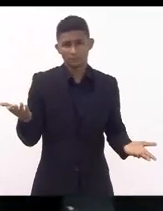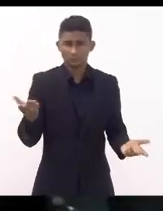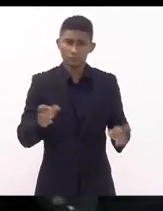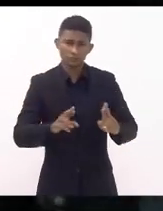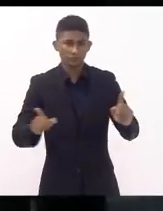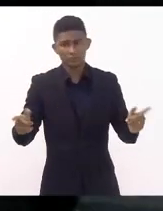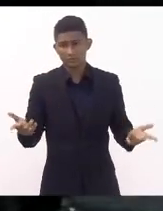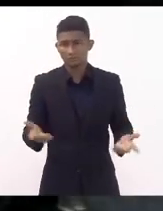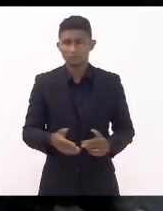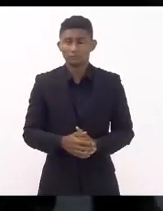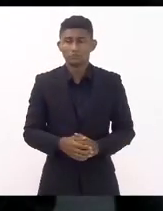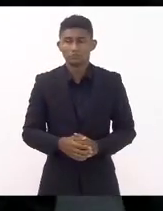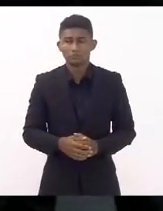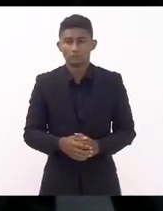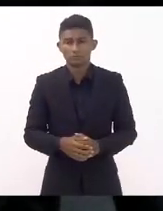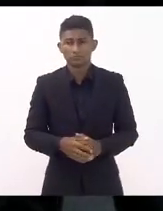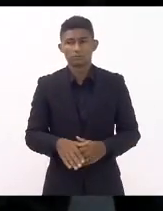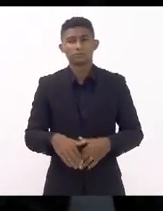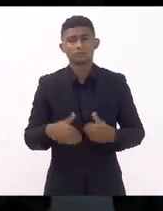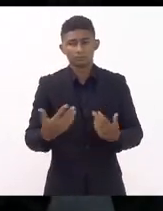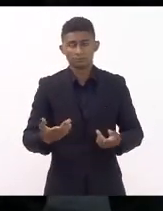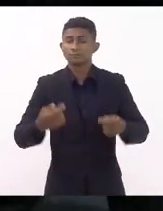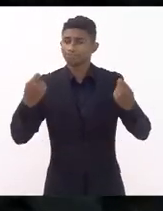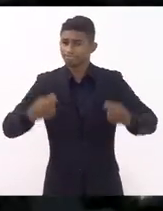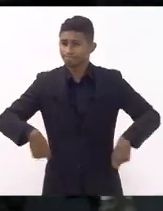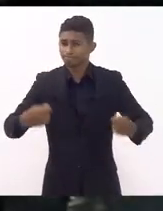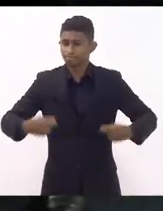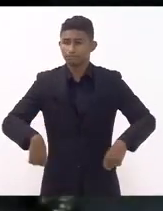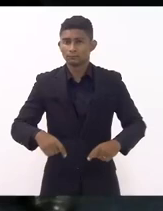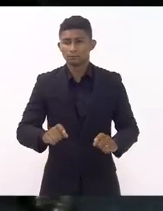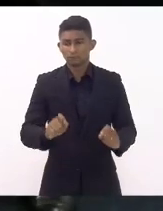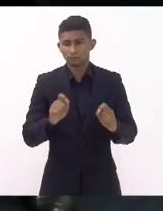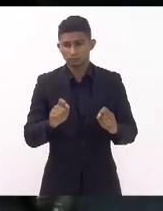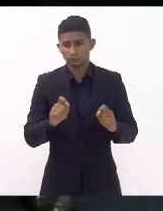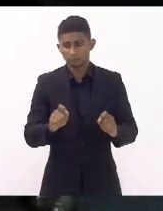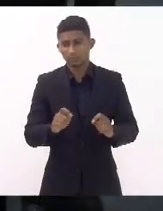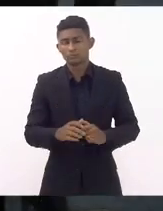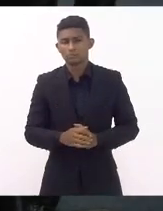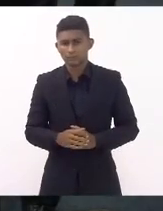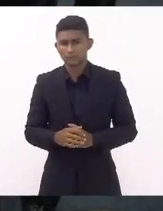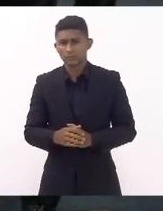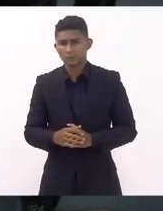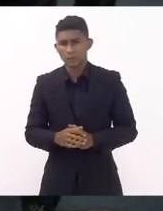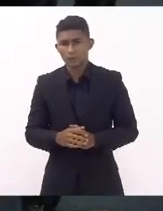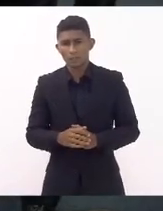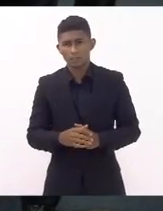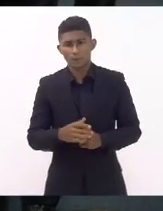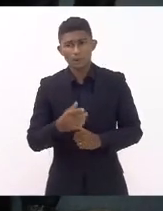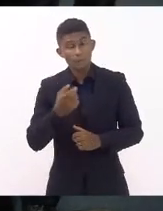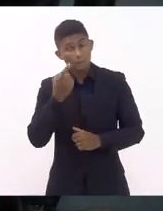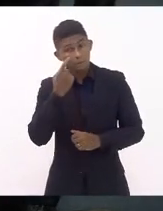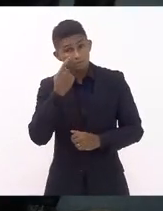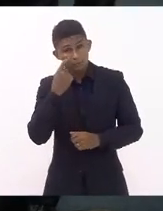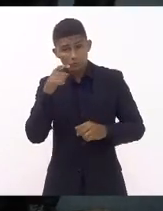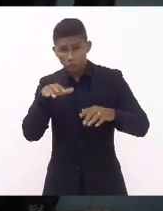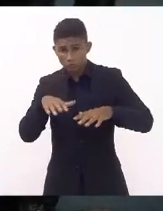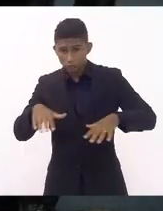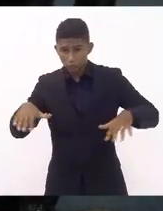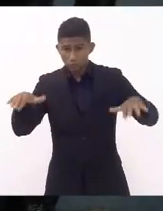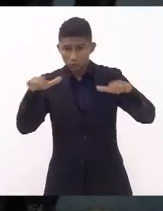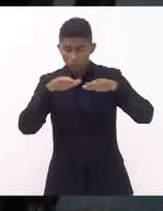Então, é o seguinte, nós temos que fazer, deputada, uma situação em que todos sejam